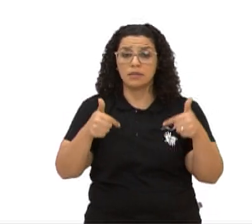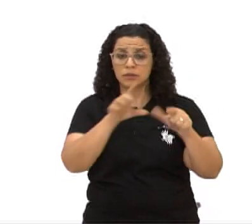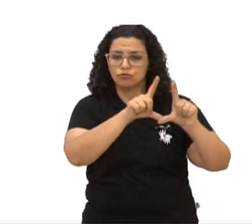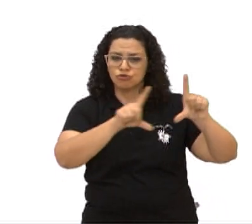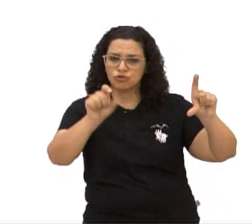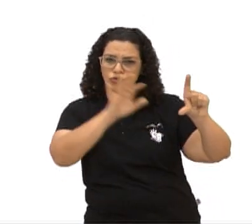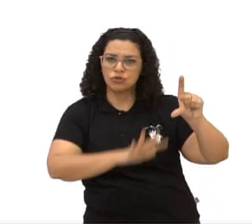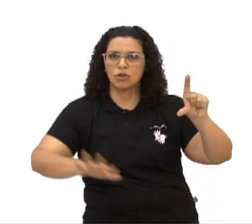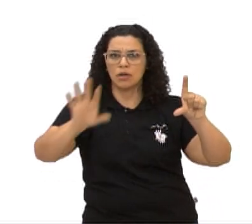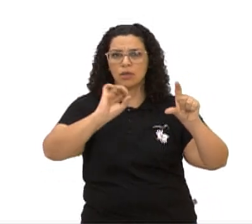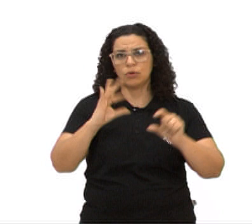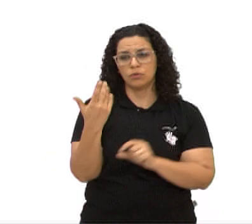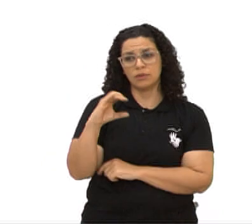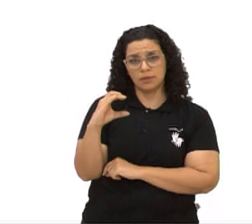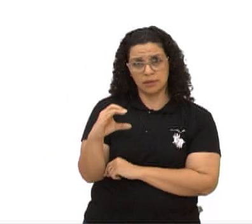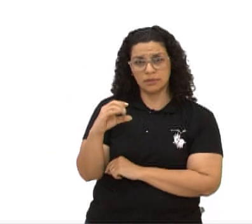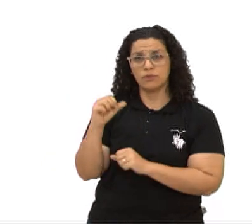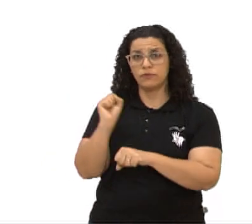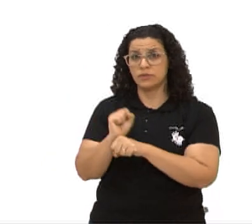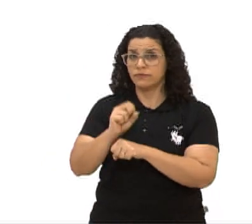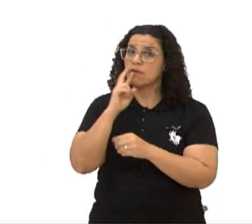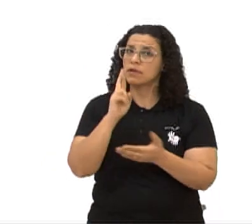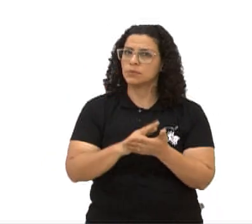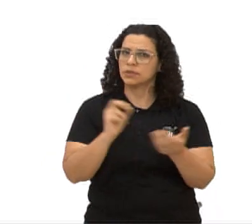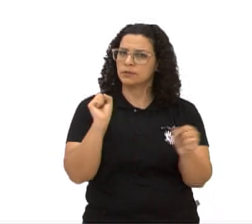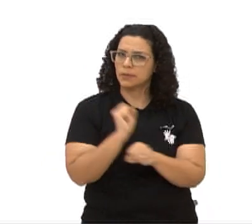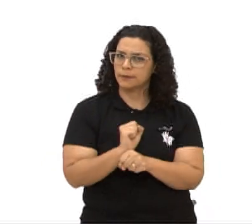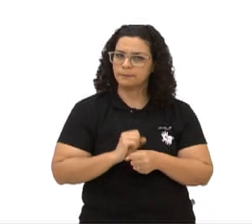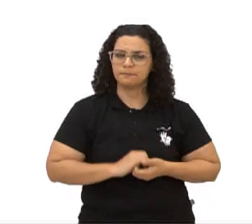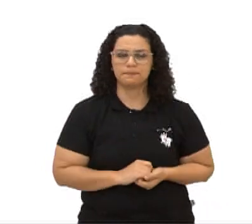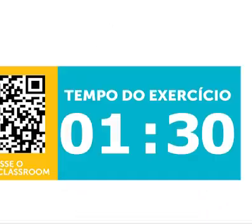do processo na letra C. Agora é com vocês.